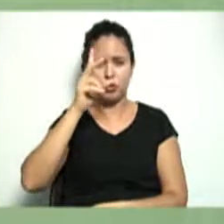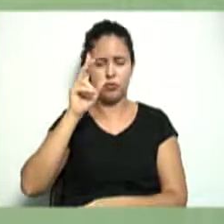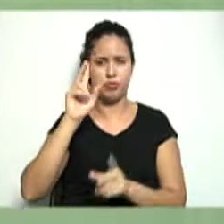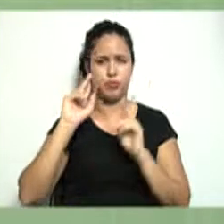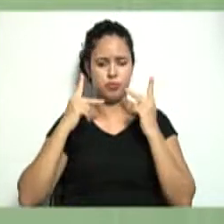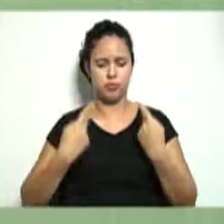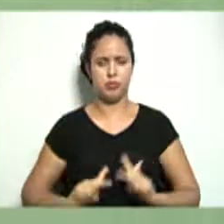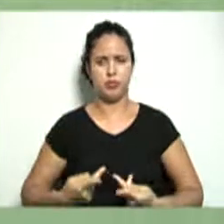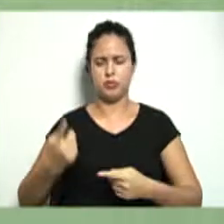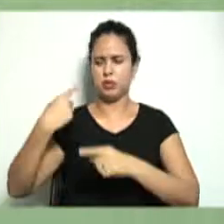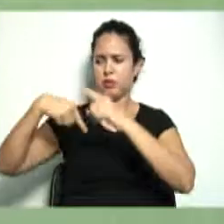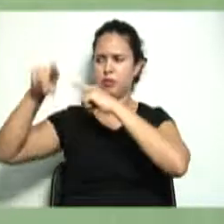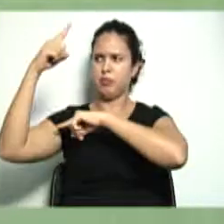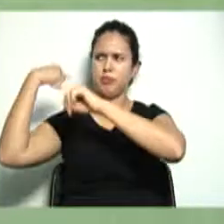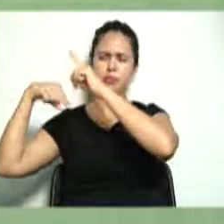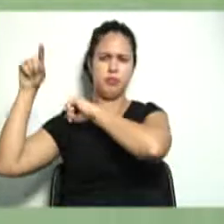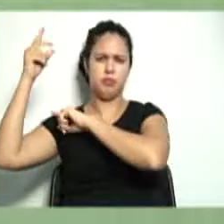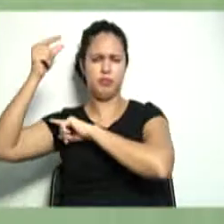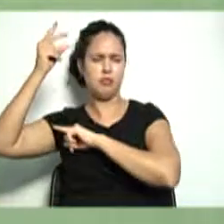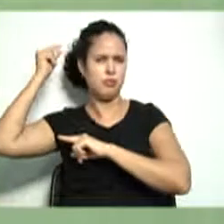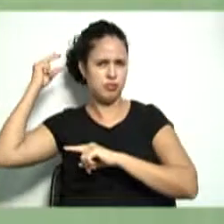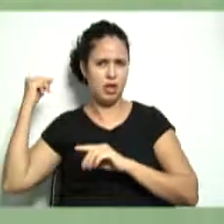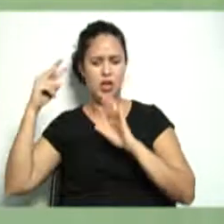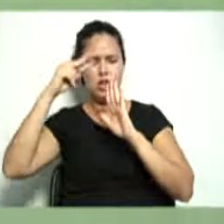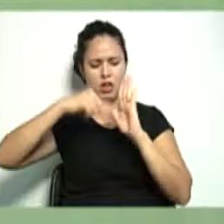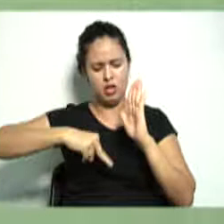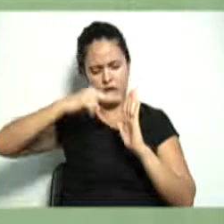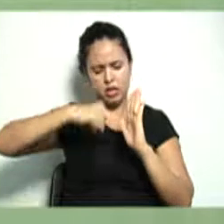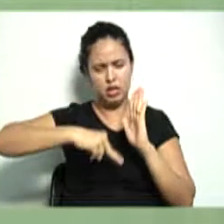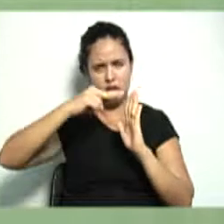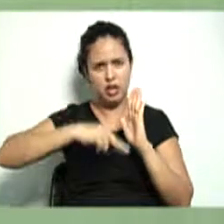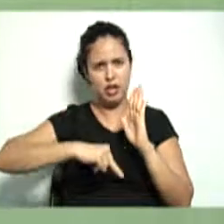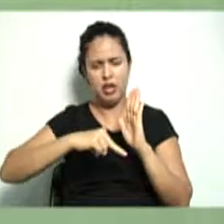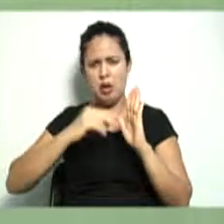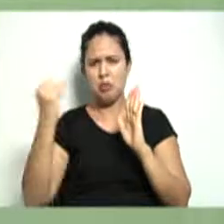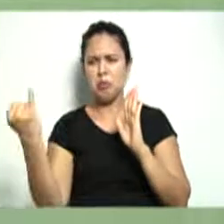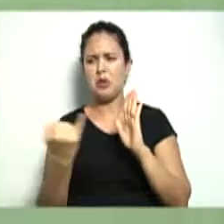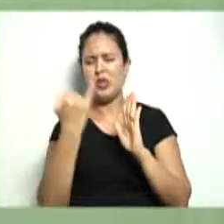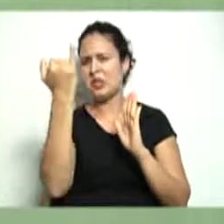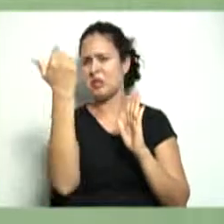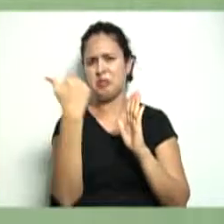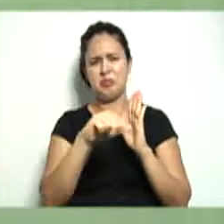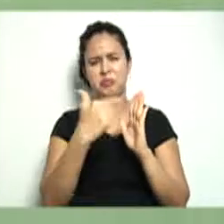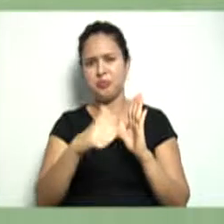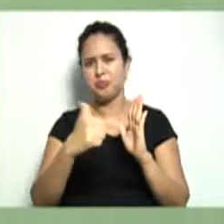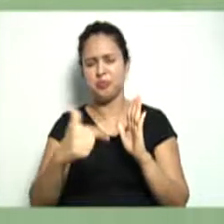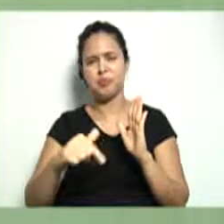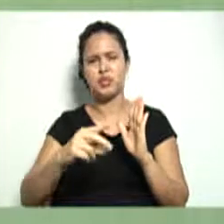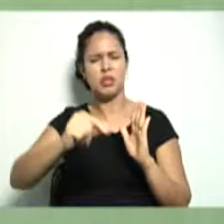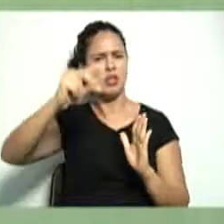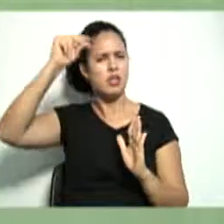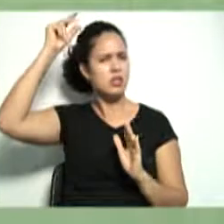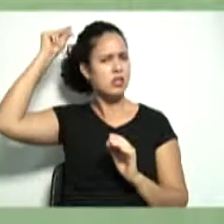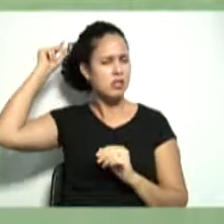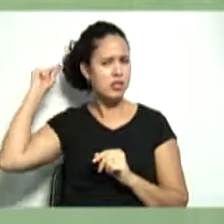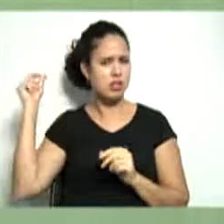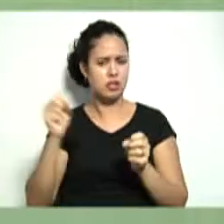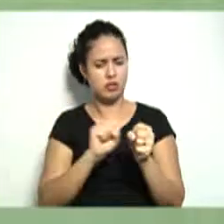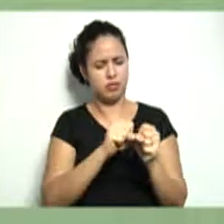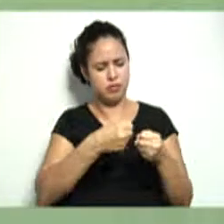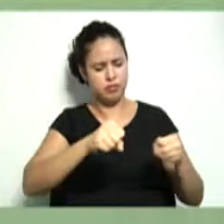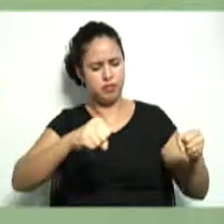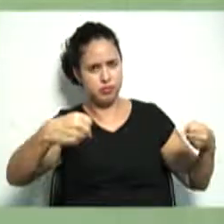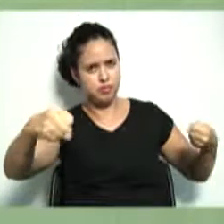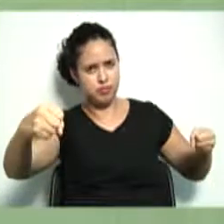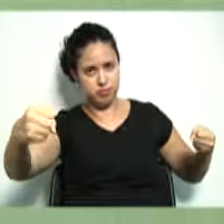de ler não era uma atividade necessária ou sequer útil. Os pergaminhos ou livros eram todos escritos